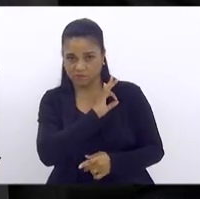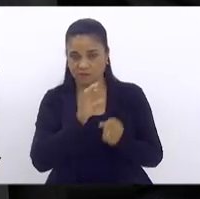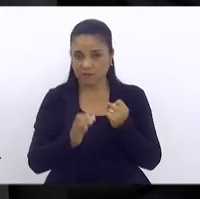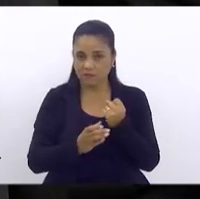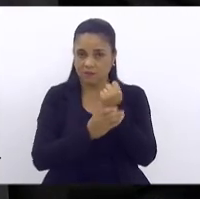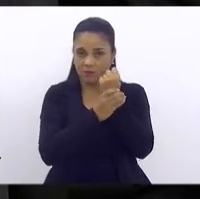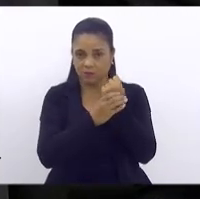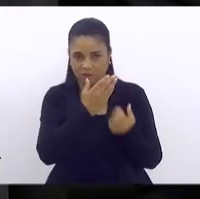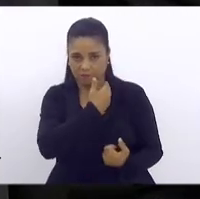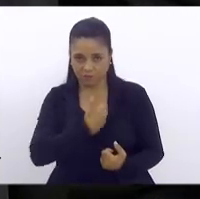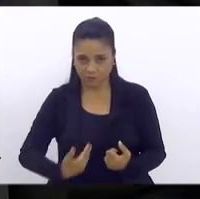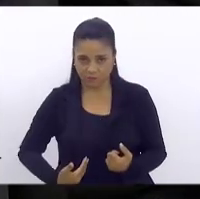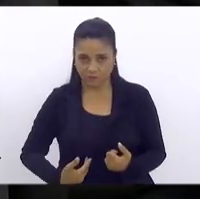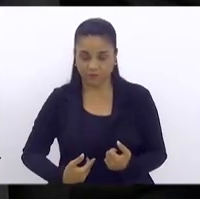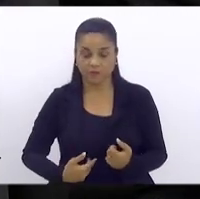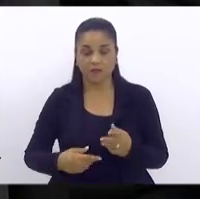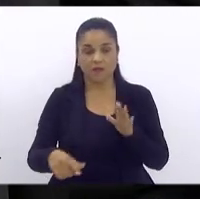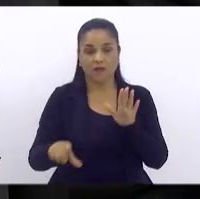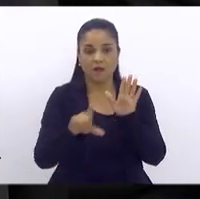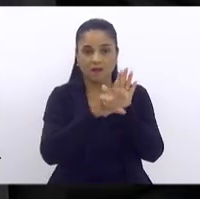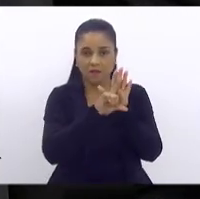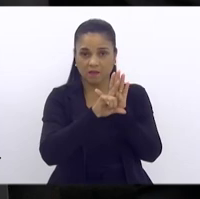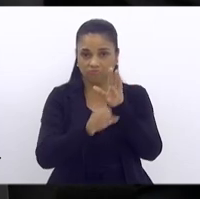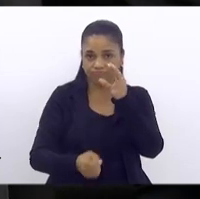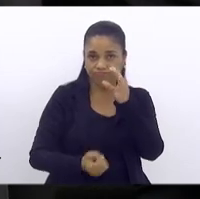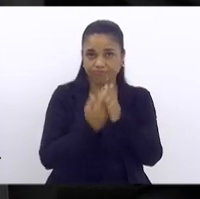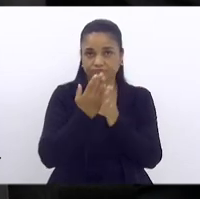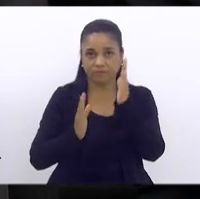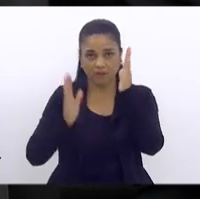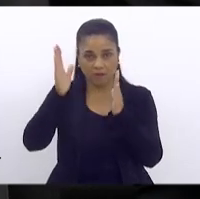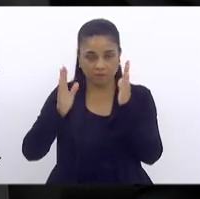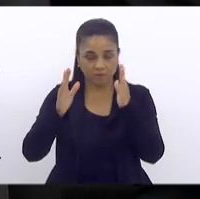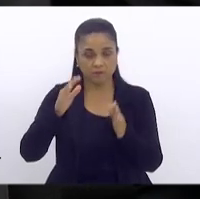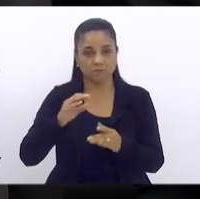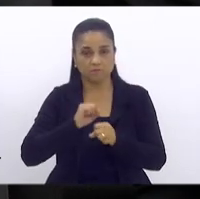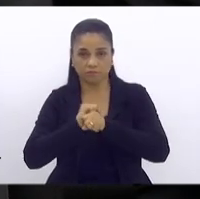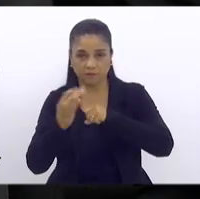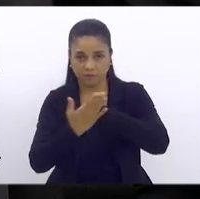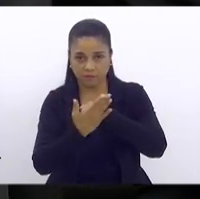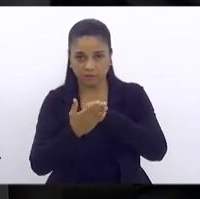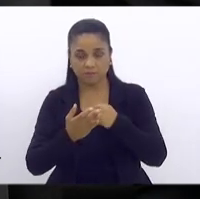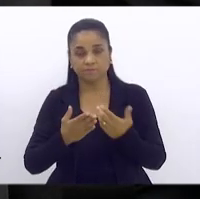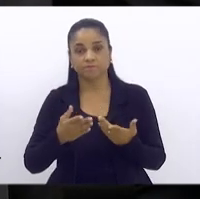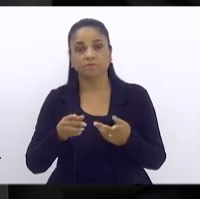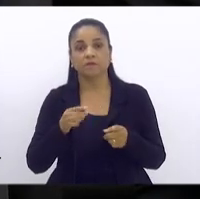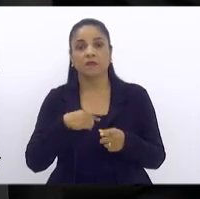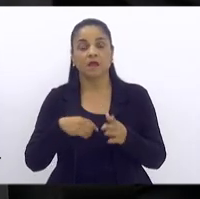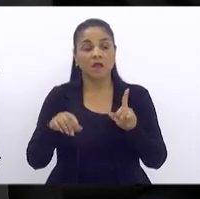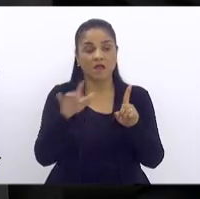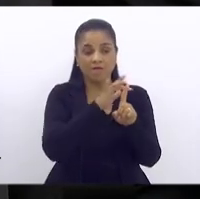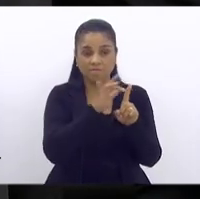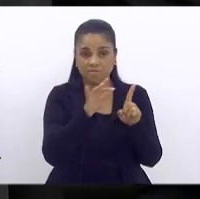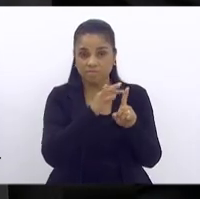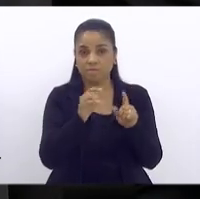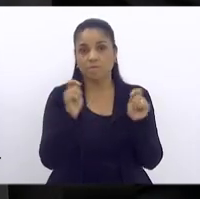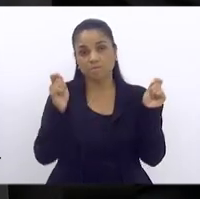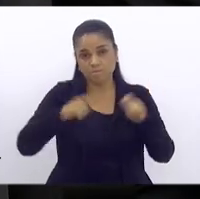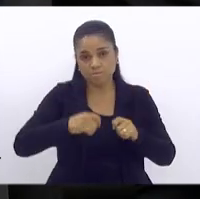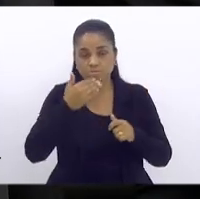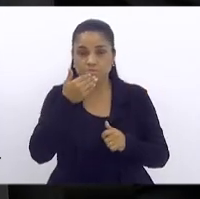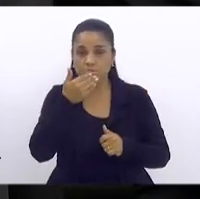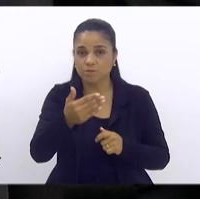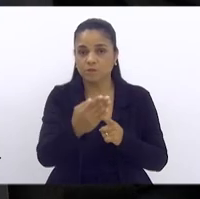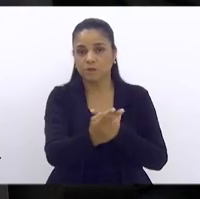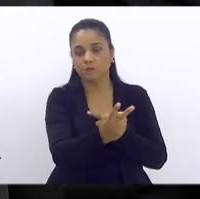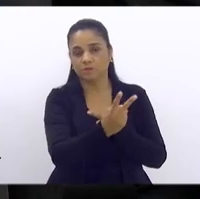Então, é uma lei que ela vigiou na época da pandemia de Covid-19 e ela permitia que a vítima pudesse pedir a protetiva, não só ela, mas